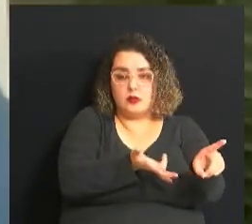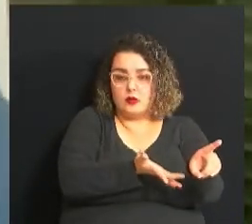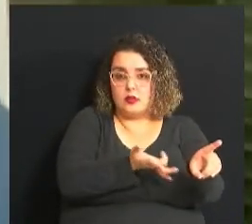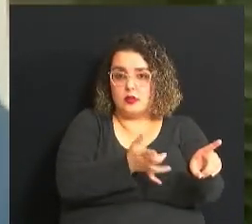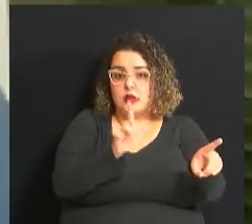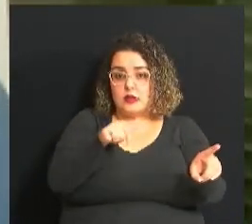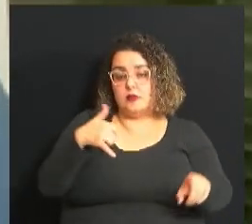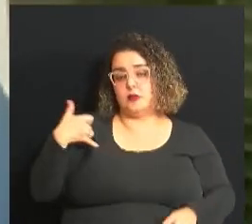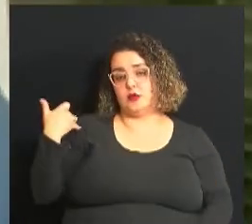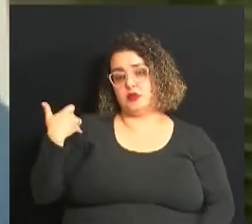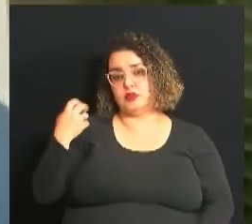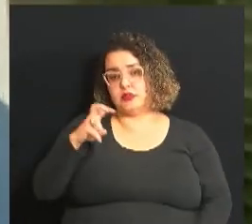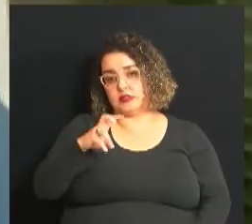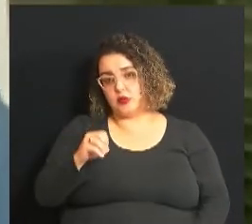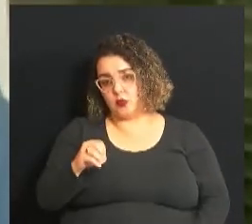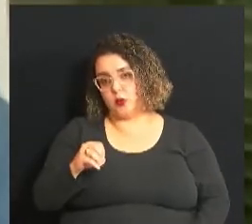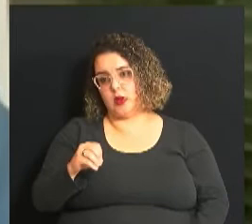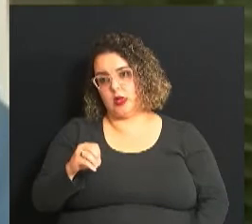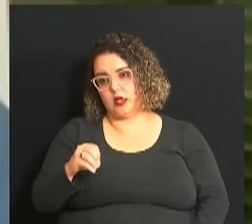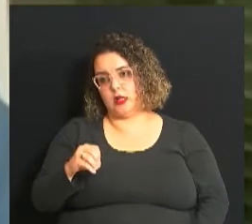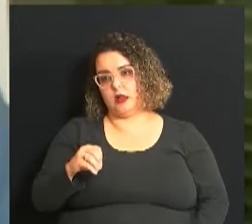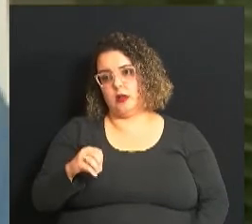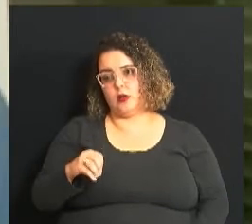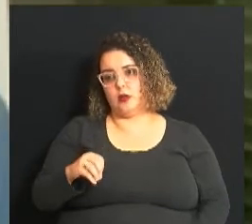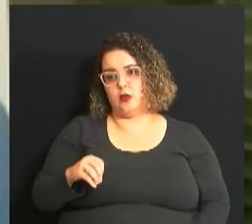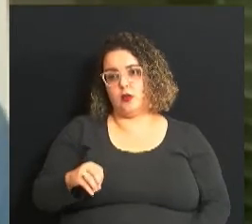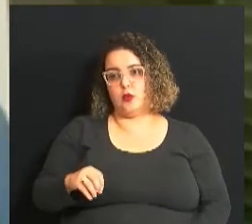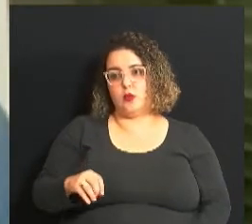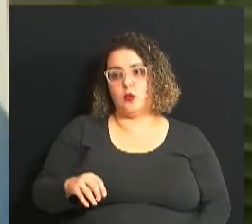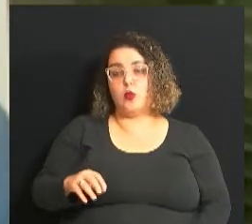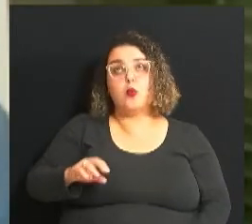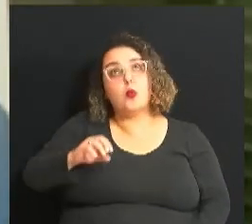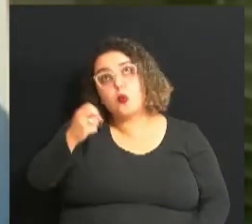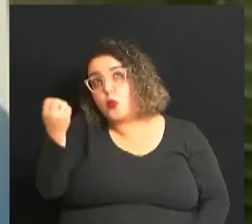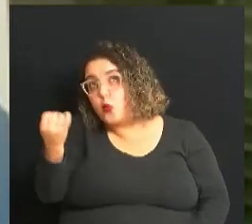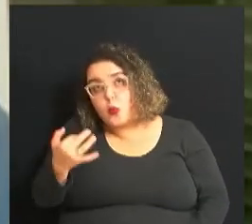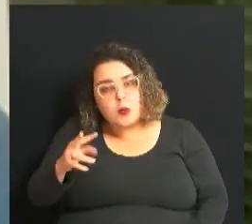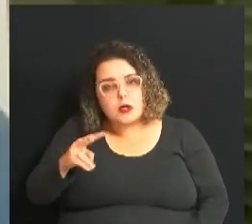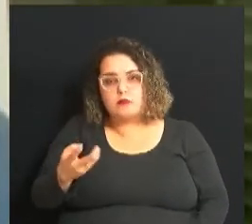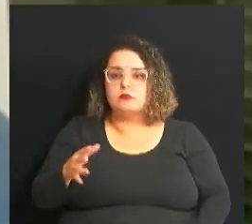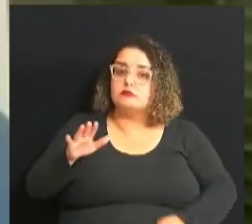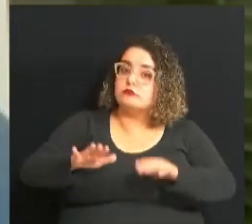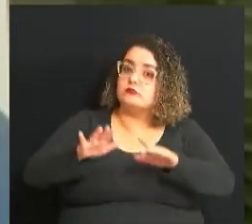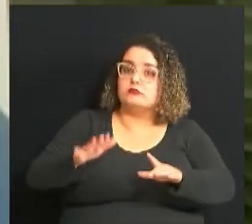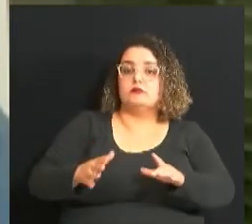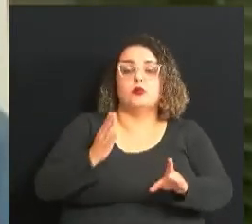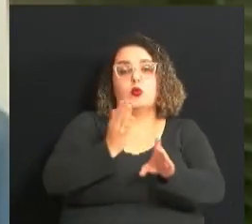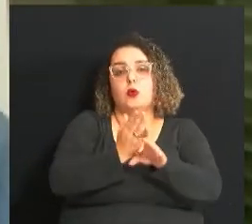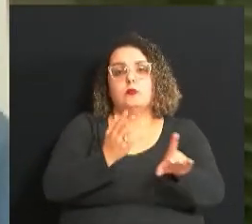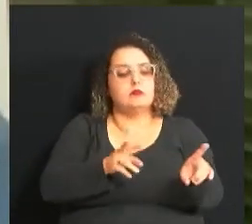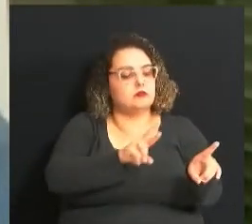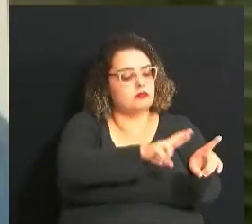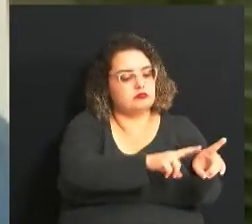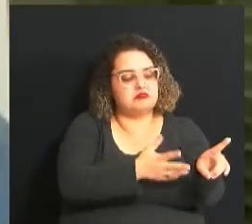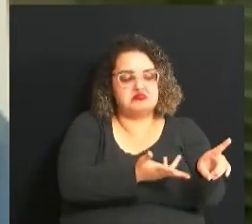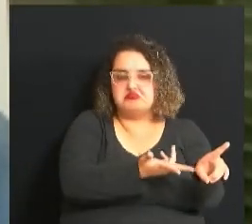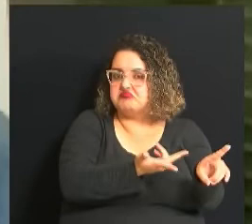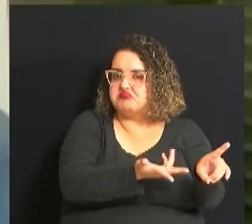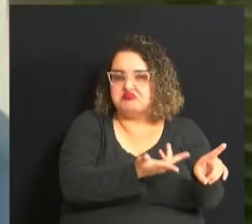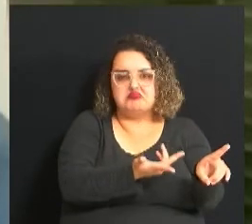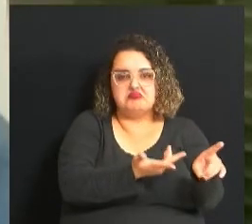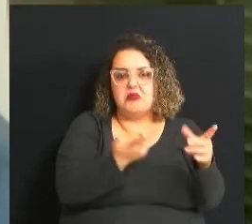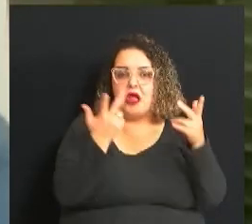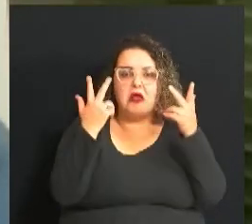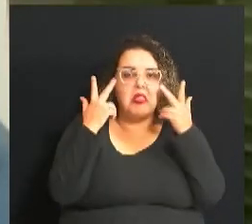anos. Com que frequência? Depende um pouco do que você encontrar no toque. Se tiver tudo muito normal,